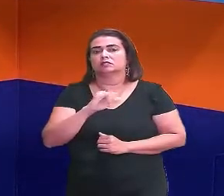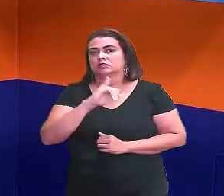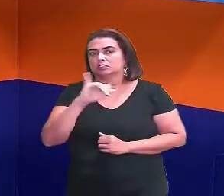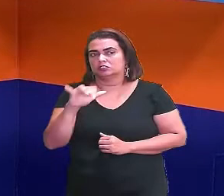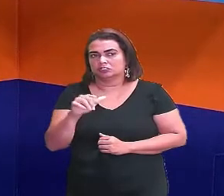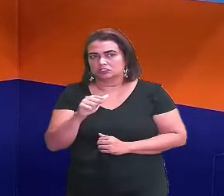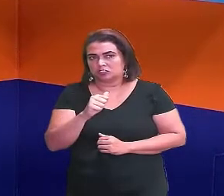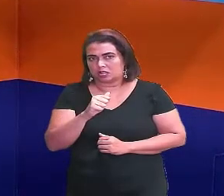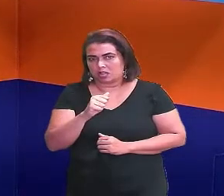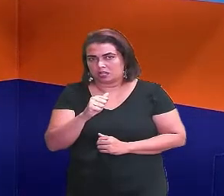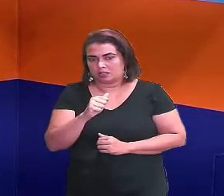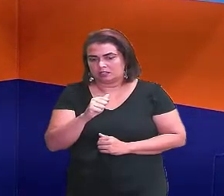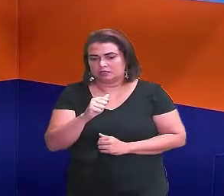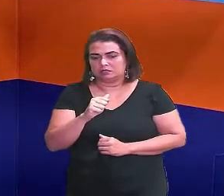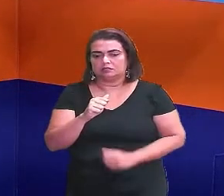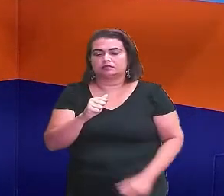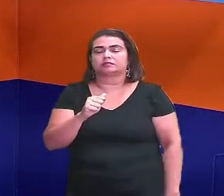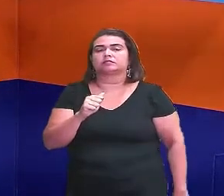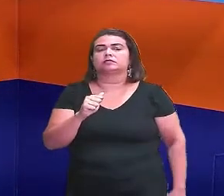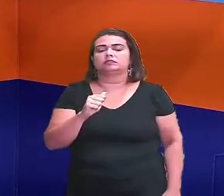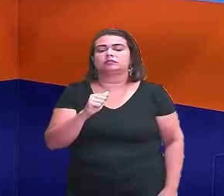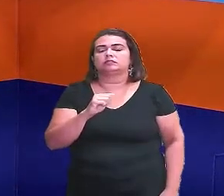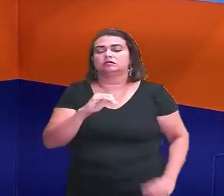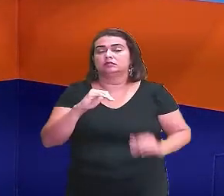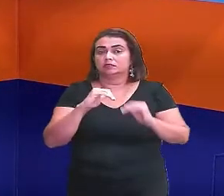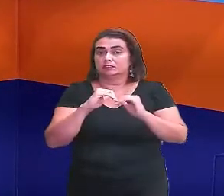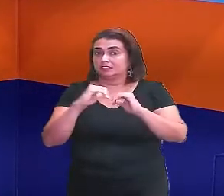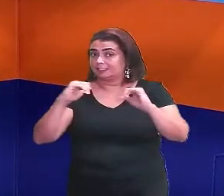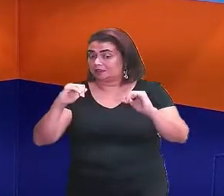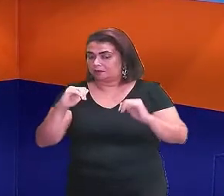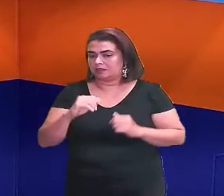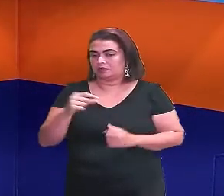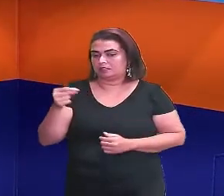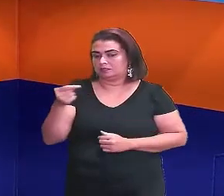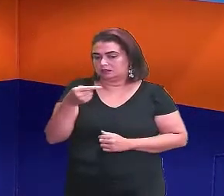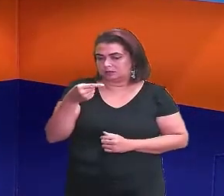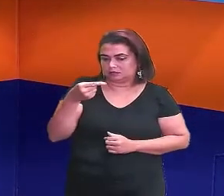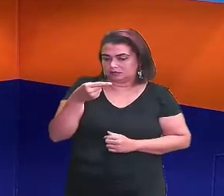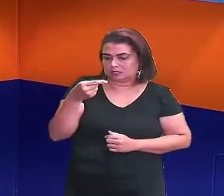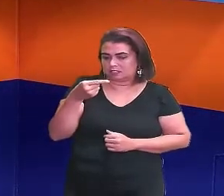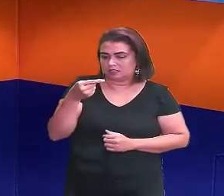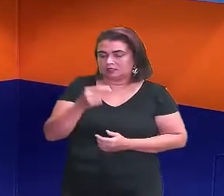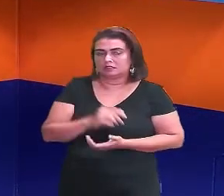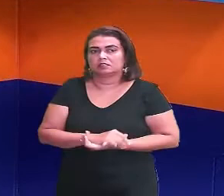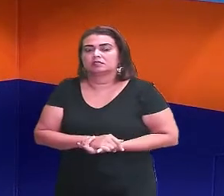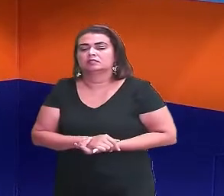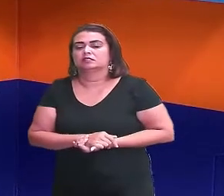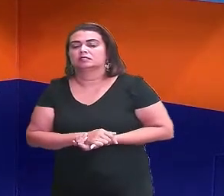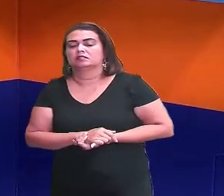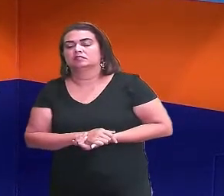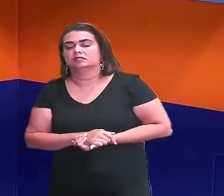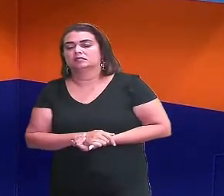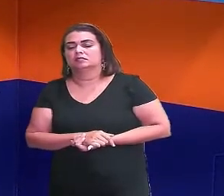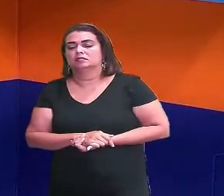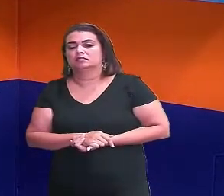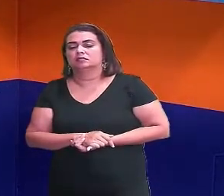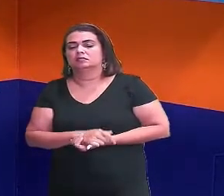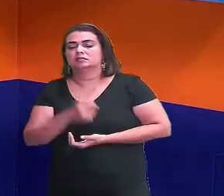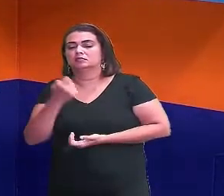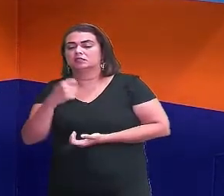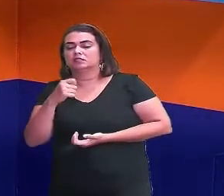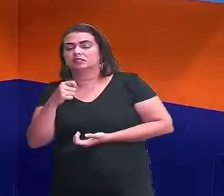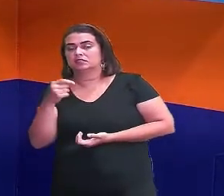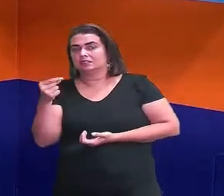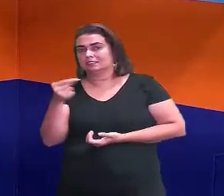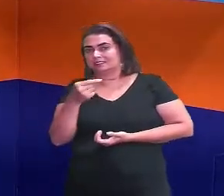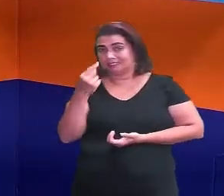ó. Já. Vou colocar aqui do lado do jacaré para separar. Lembra que eu disse que eu vou